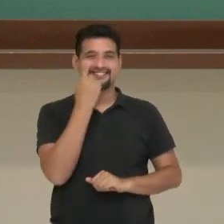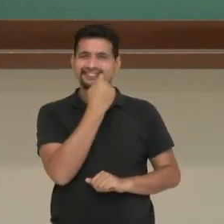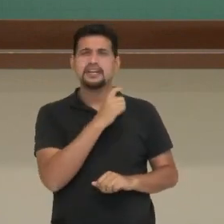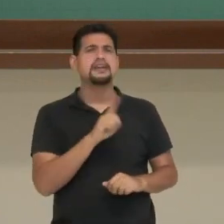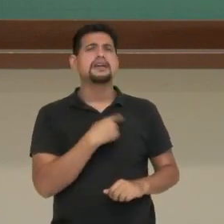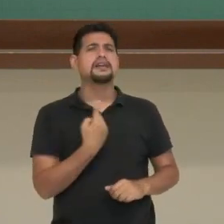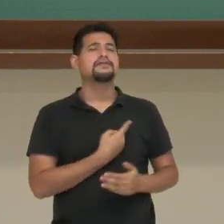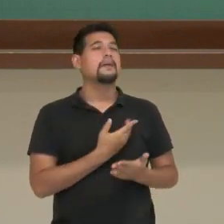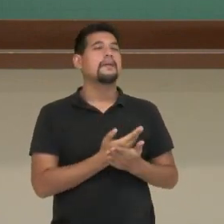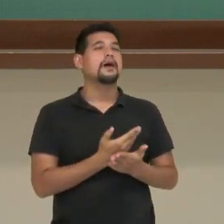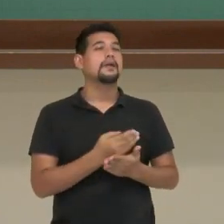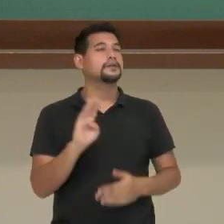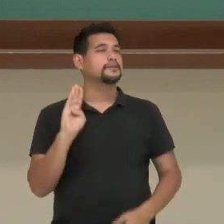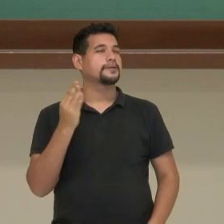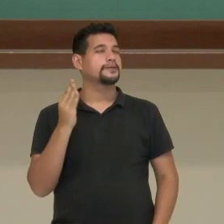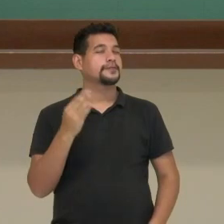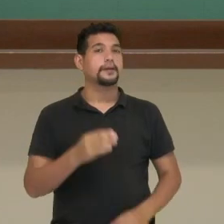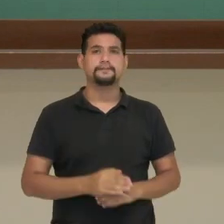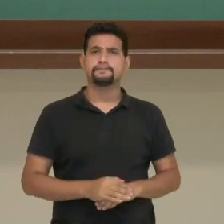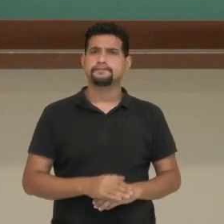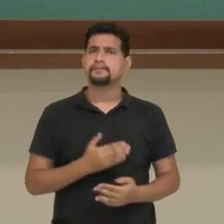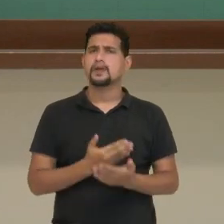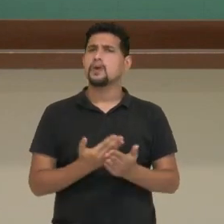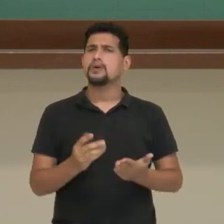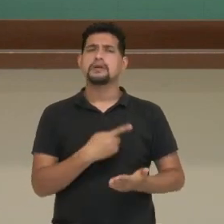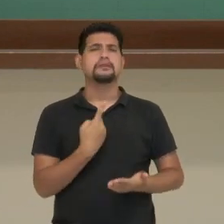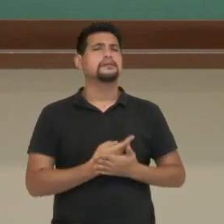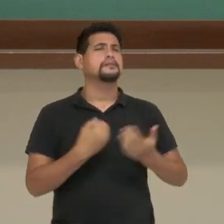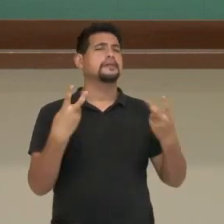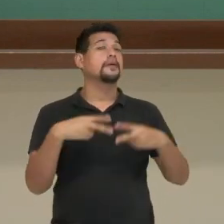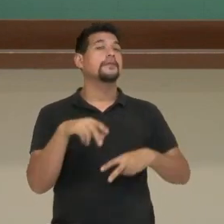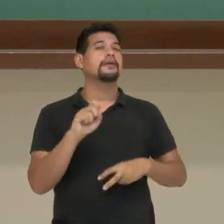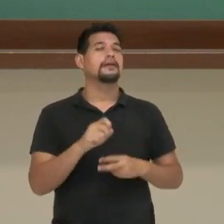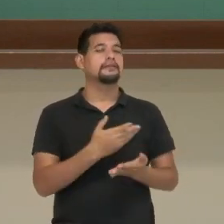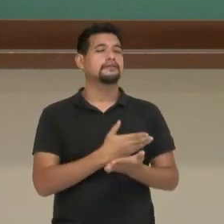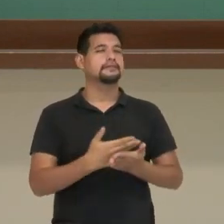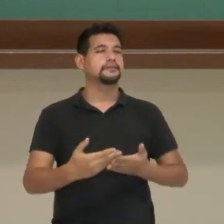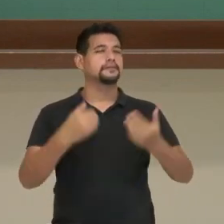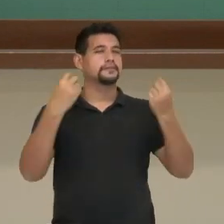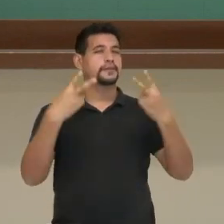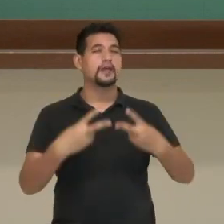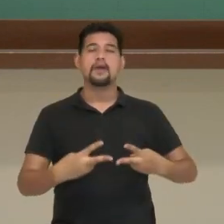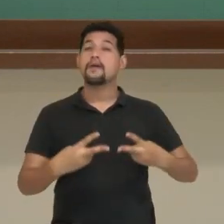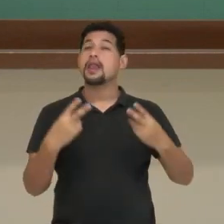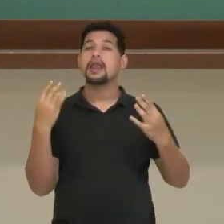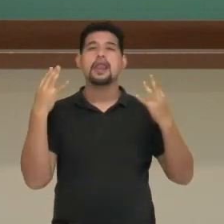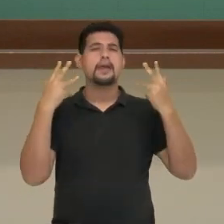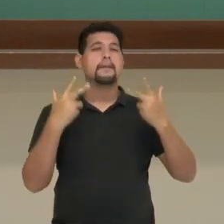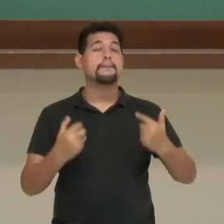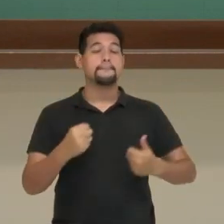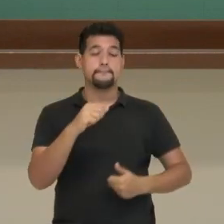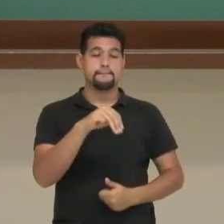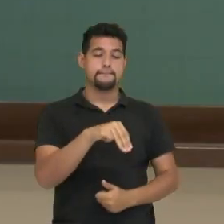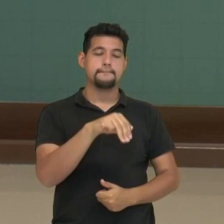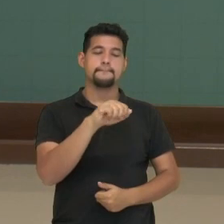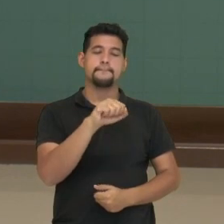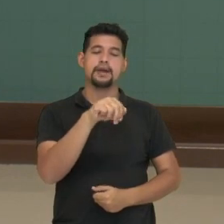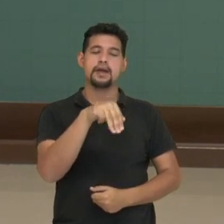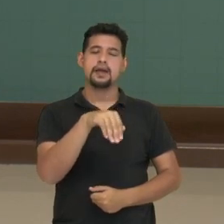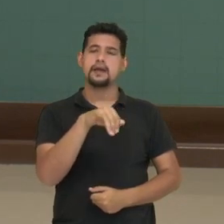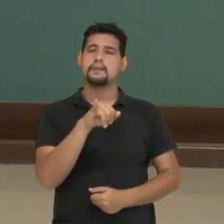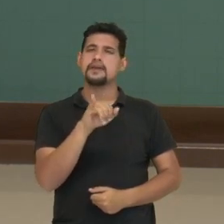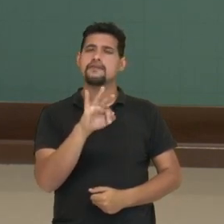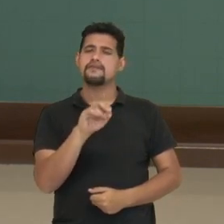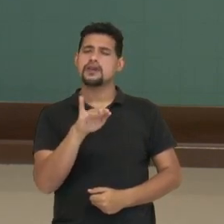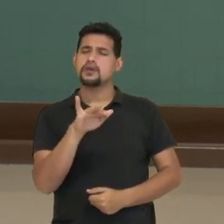E vamos para mais uma aula de biologia? Na aula de hoje vamos falar sobre a introdução aos mamíferos. Então, quais são os